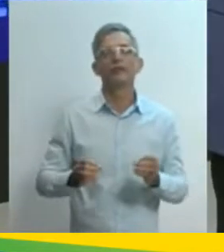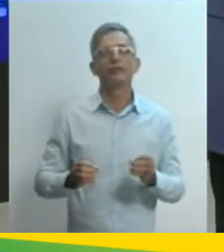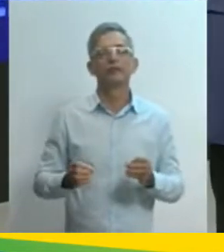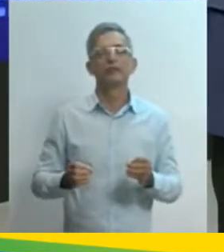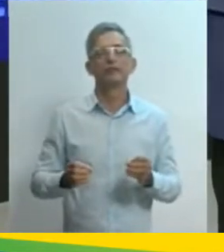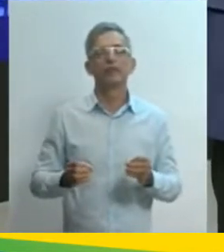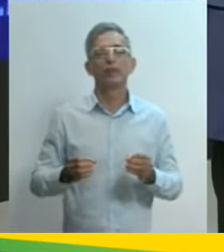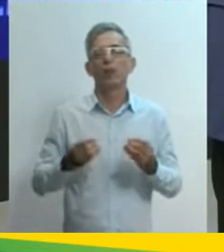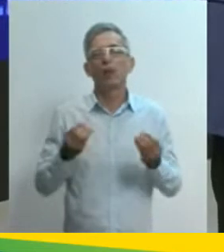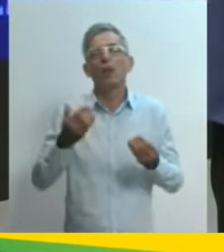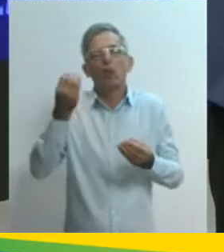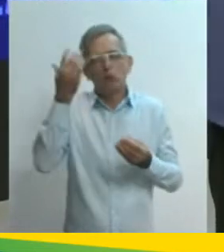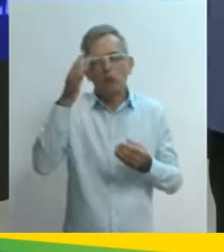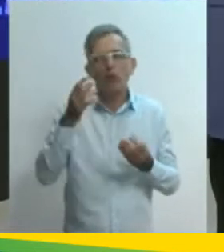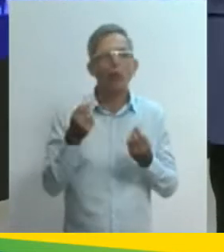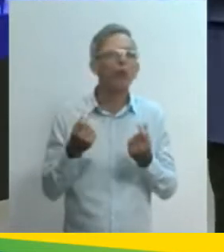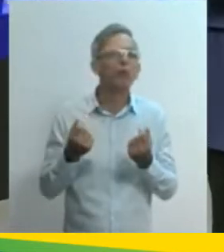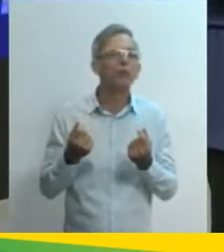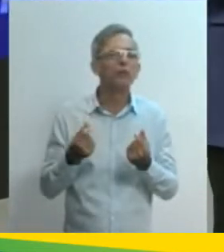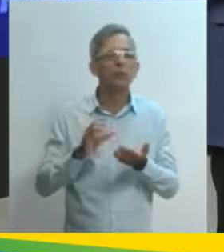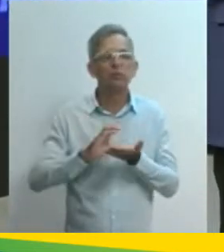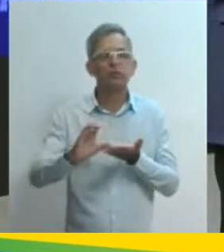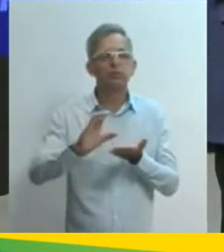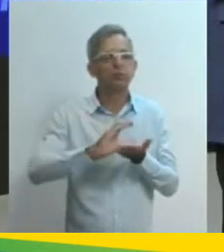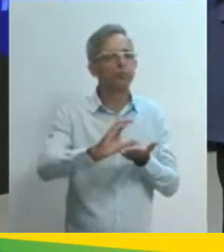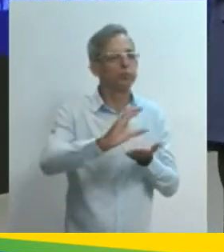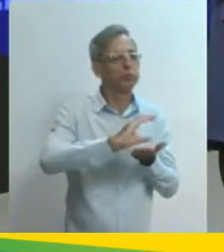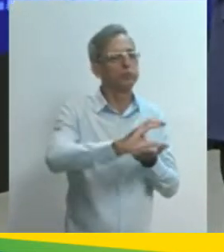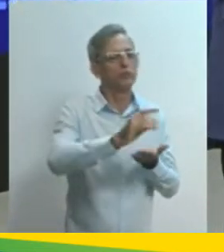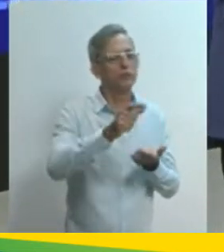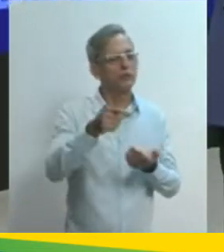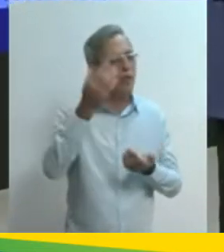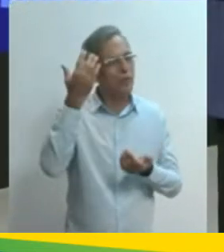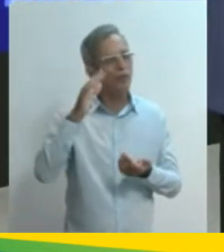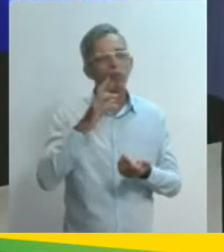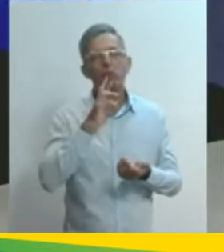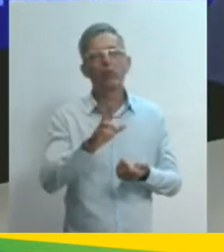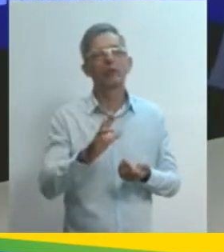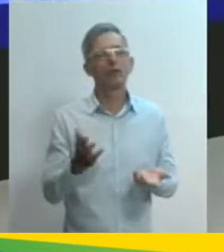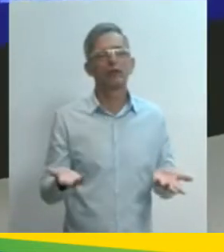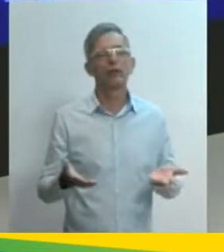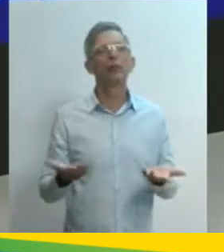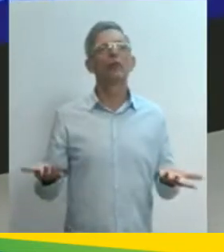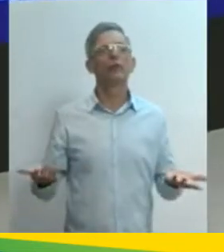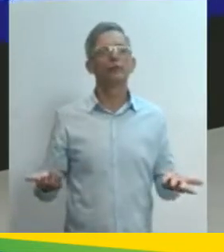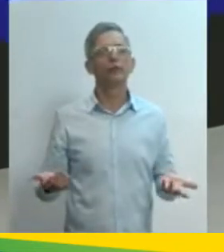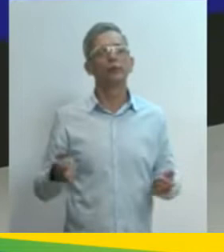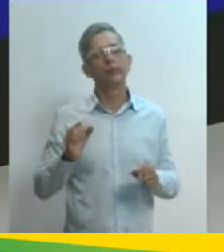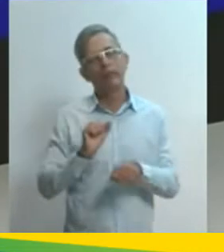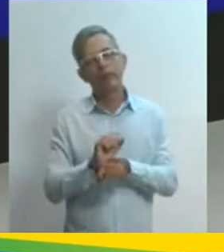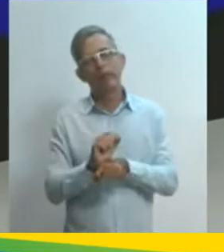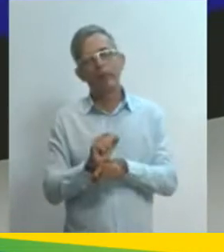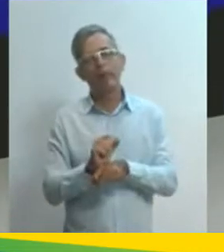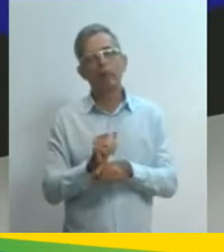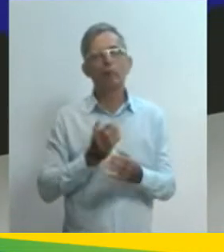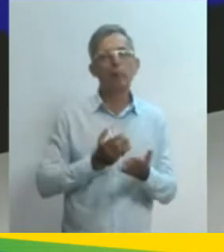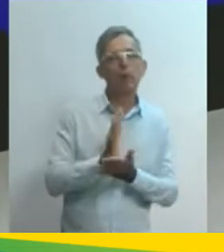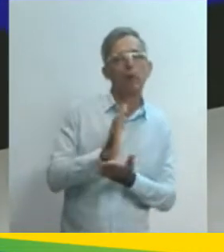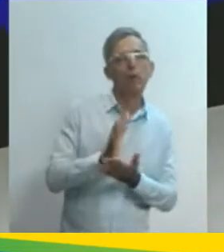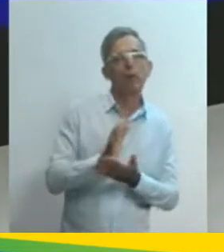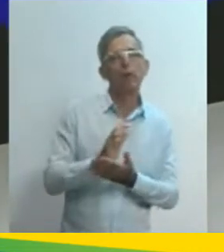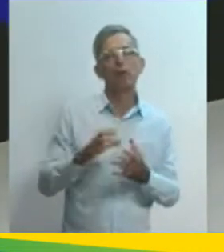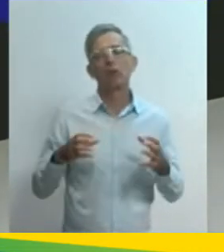o quanto vai destacar para os municípios do Estado de Mato Grosso do Sul dizendo que vai esperar se ler legal a equipe de transição